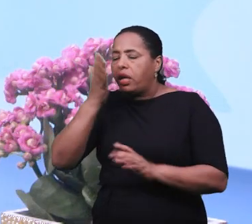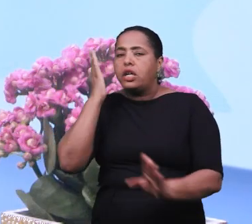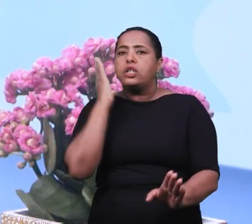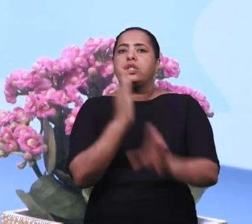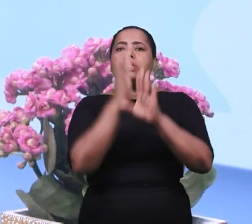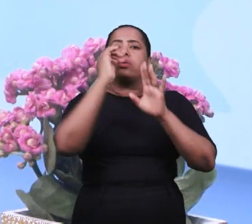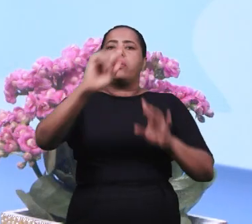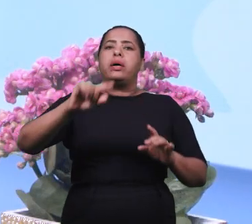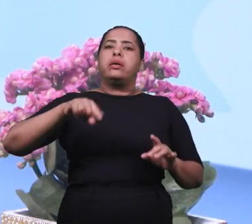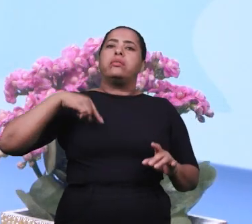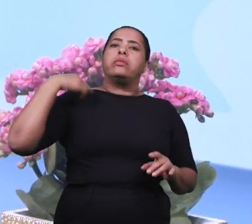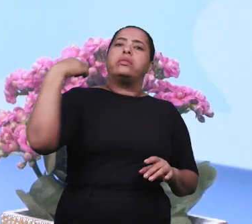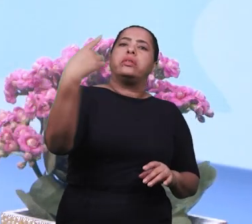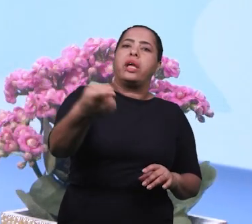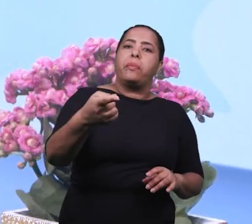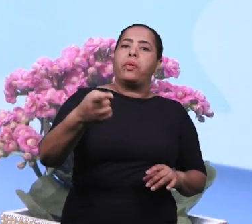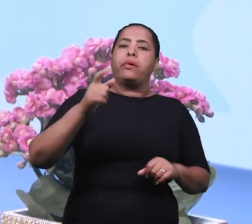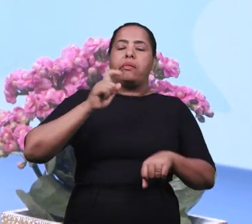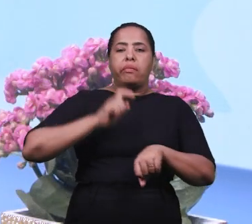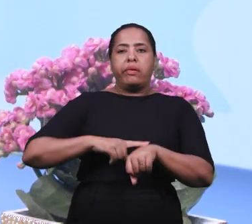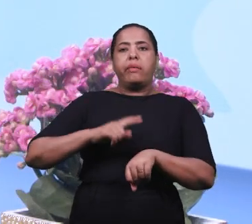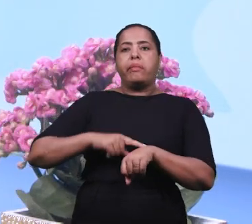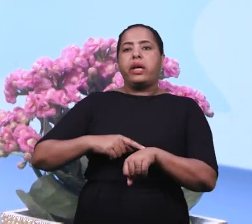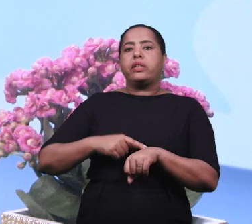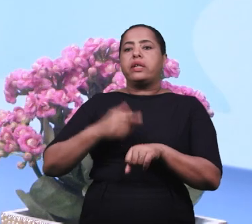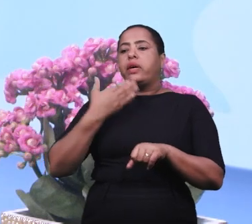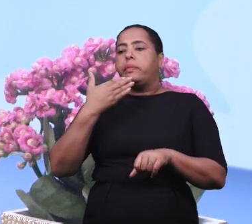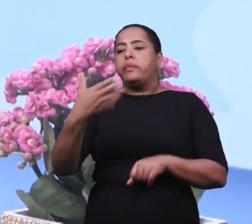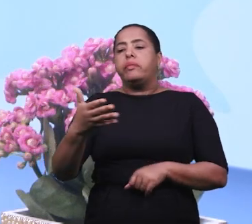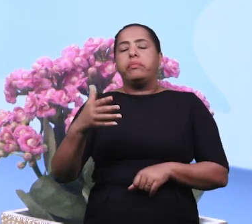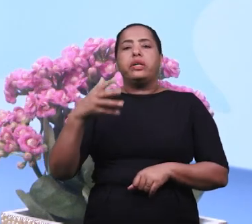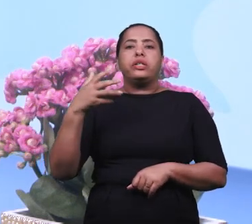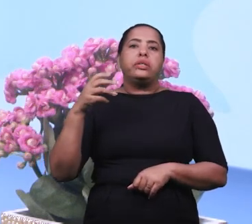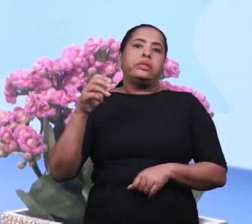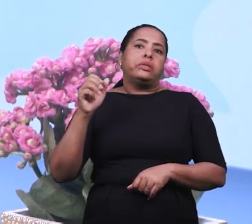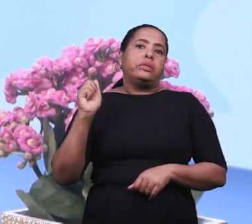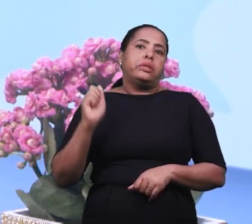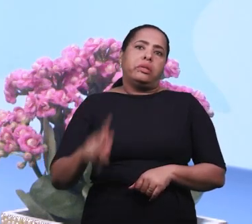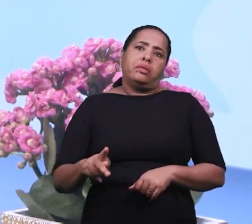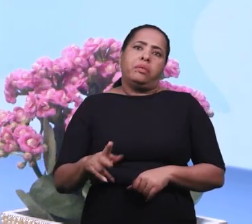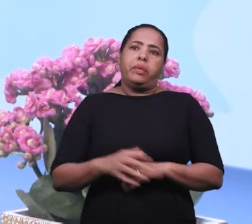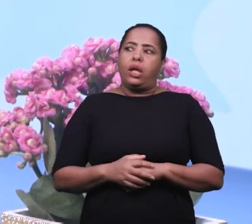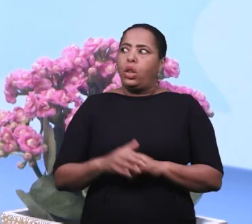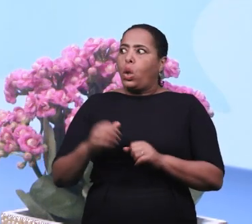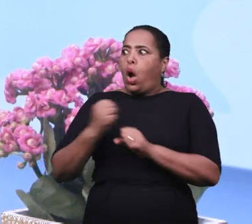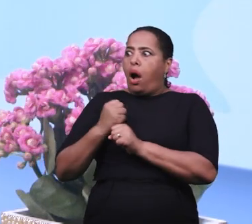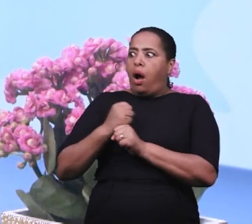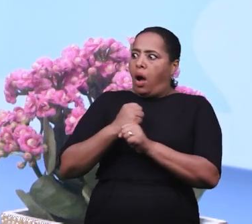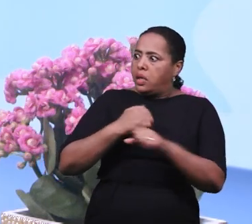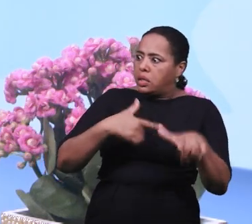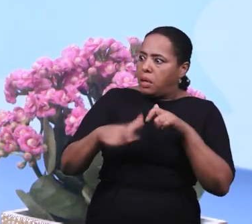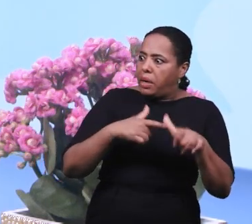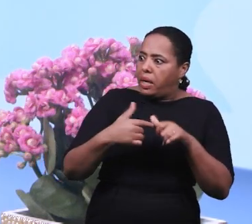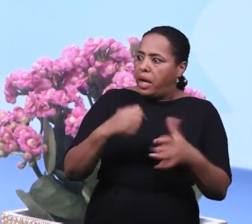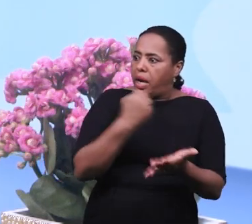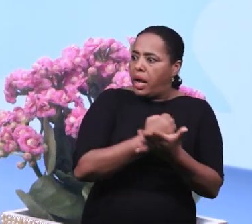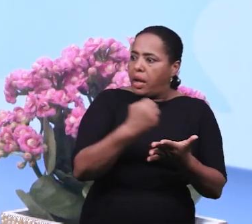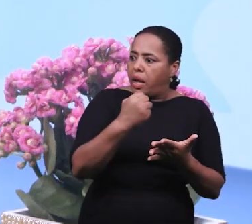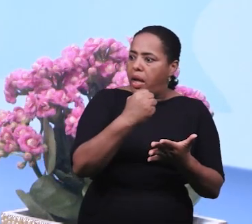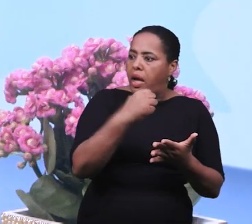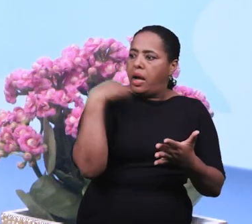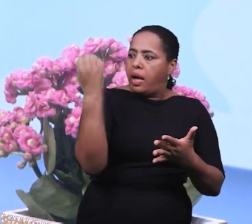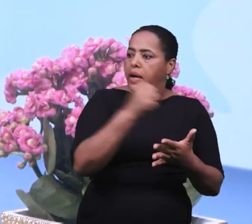isso depois do momento que vai requerer a aposentadoria. Toma um susto. Meu Deus, trabalhei esse tempo todo e a empresa não recolheu. Então, ali já existe